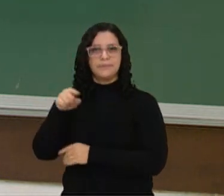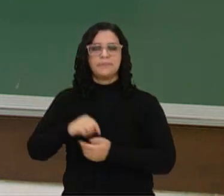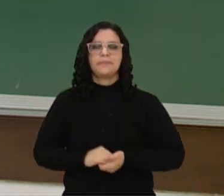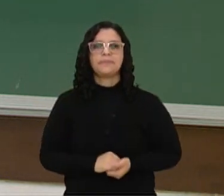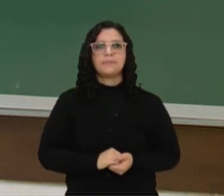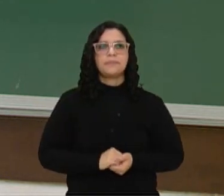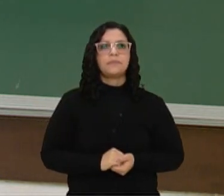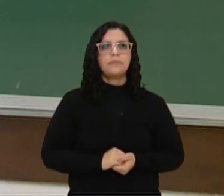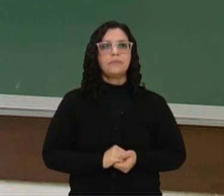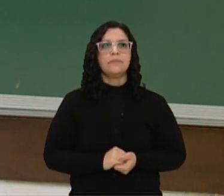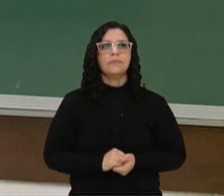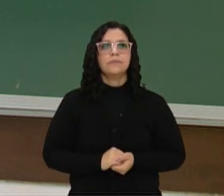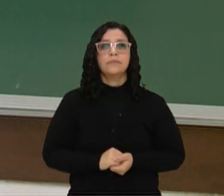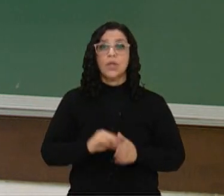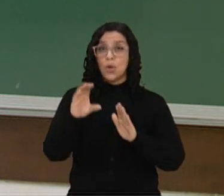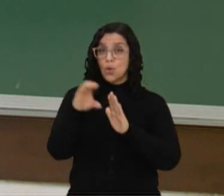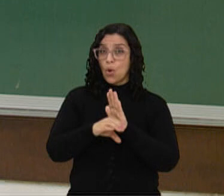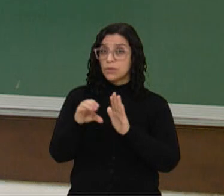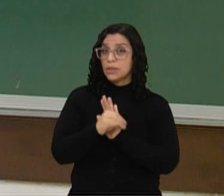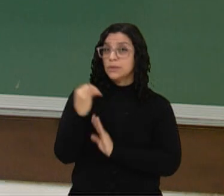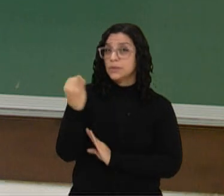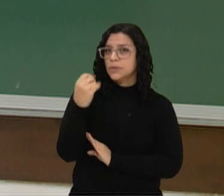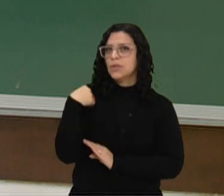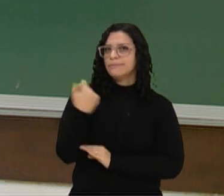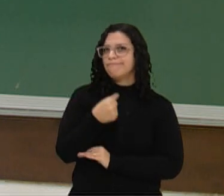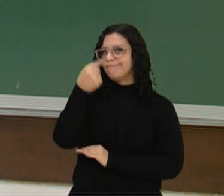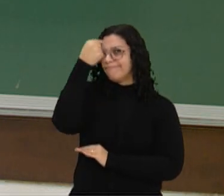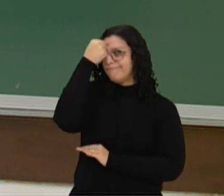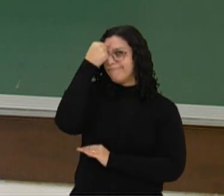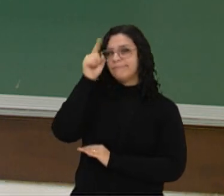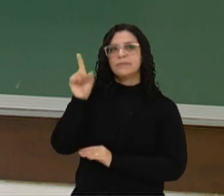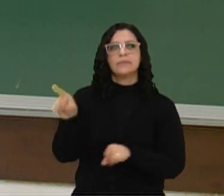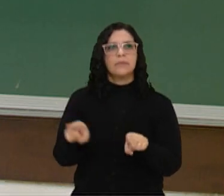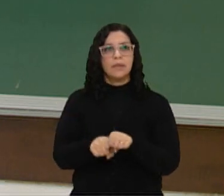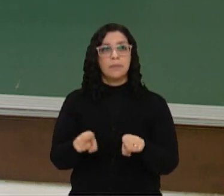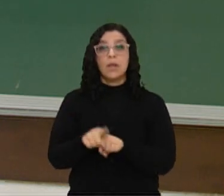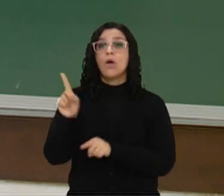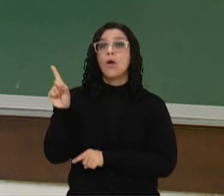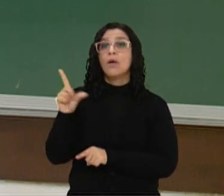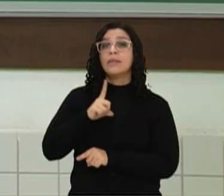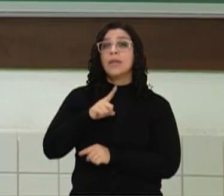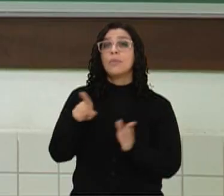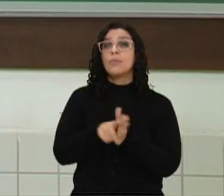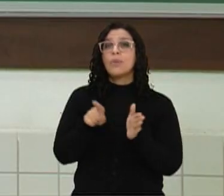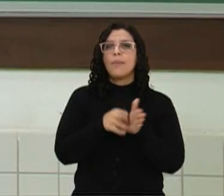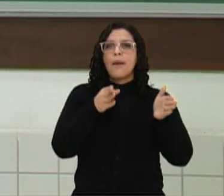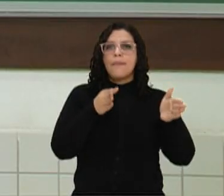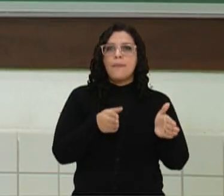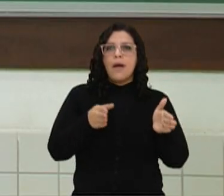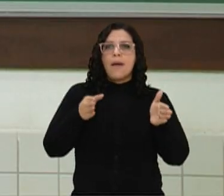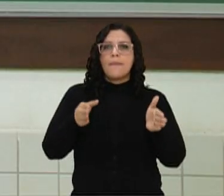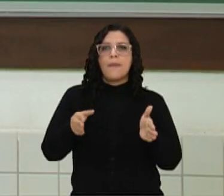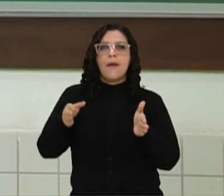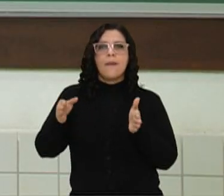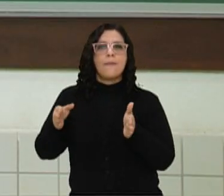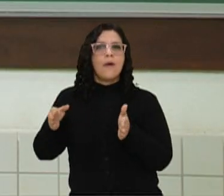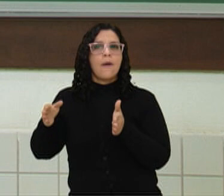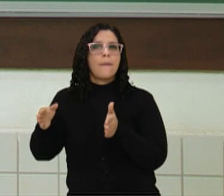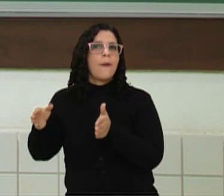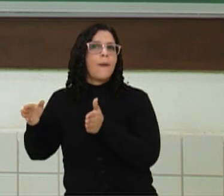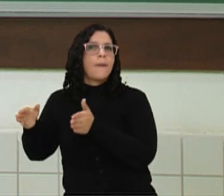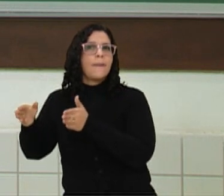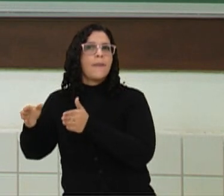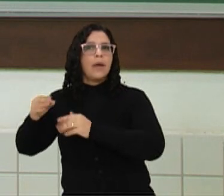comércio, certo? Conceitos bem importantes da gente pensar. E aí nós temos uma cadeia produtiva, onde